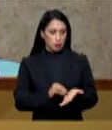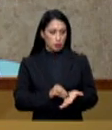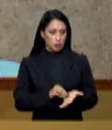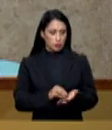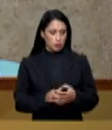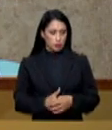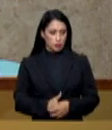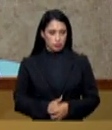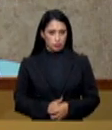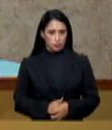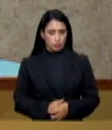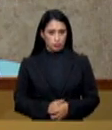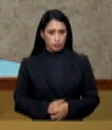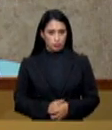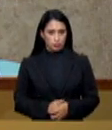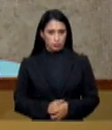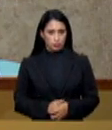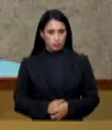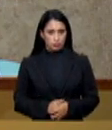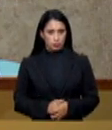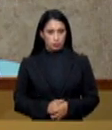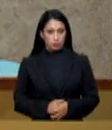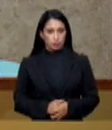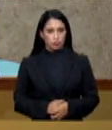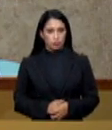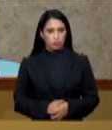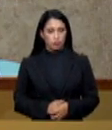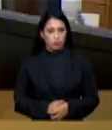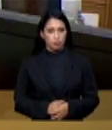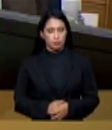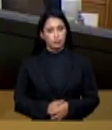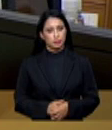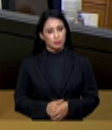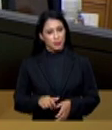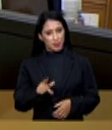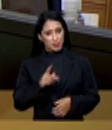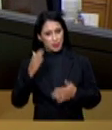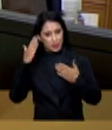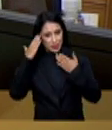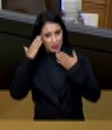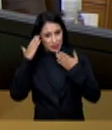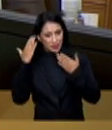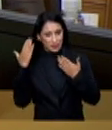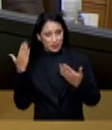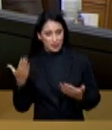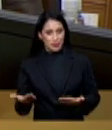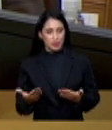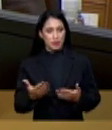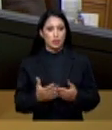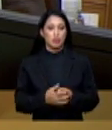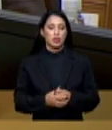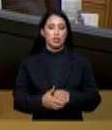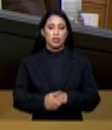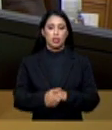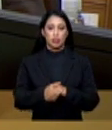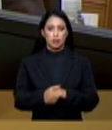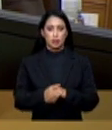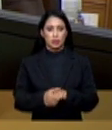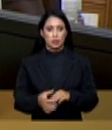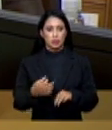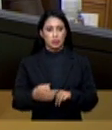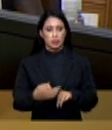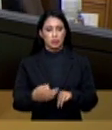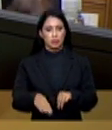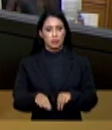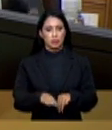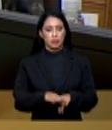expressiva são as semelhanças entre a palavra pois não Presidente Muito obrigado a vossa excelência comprimento nosso